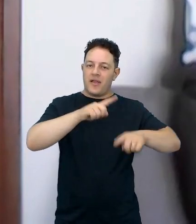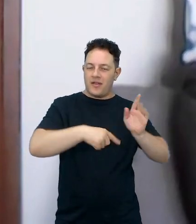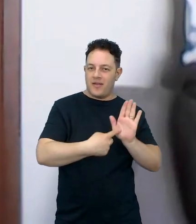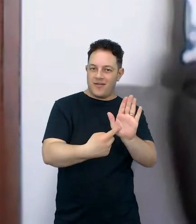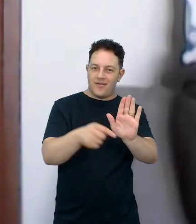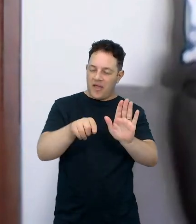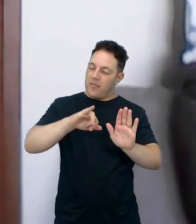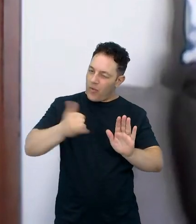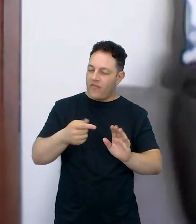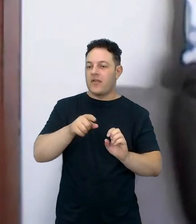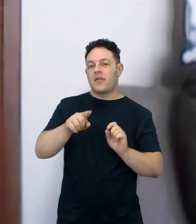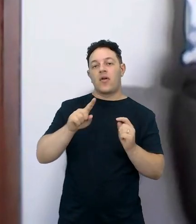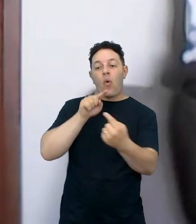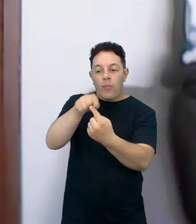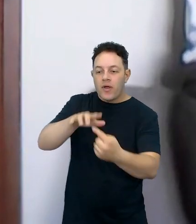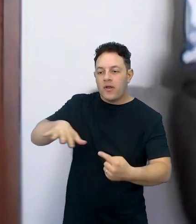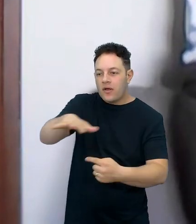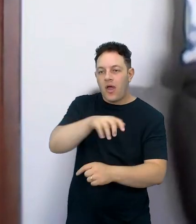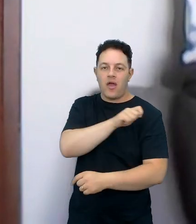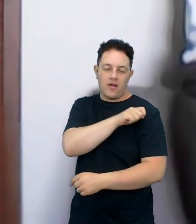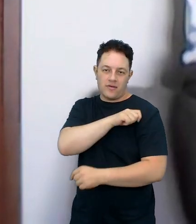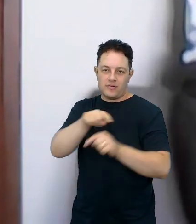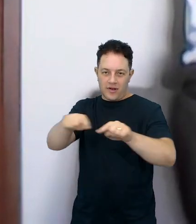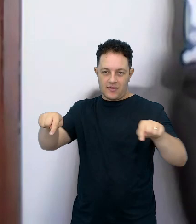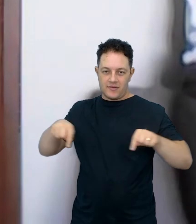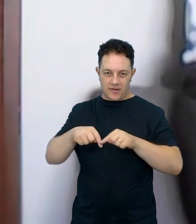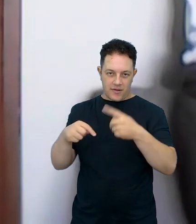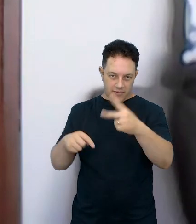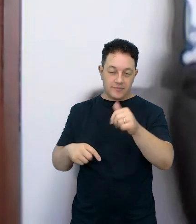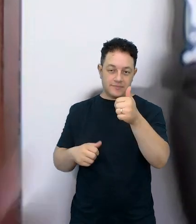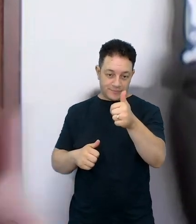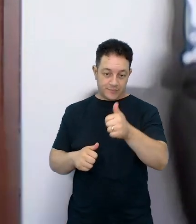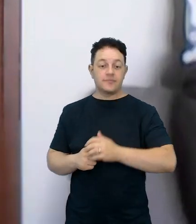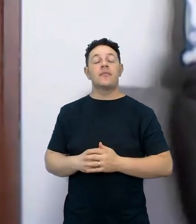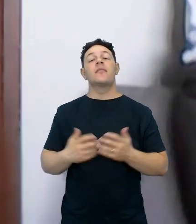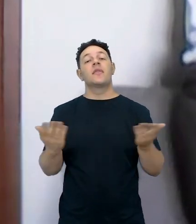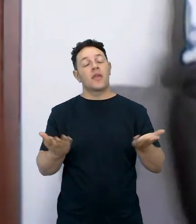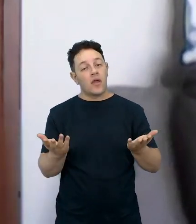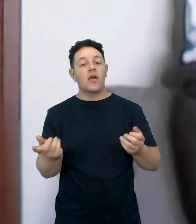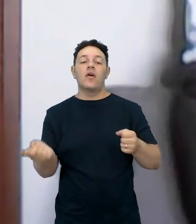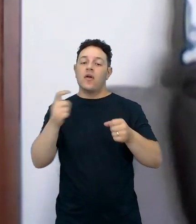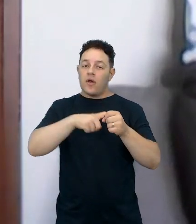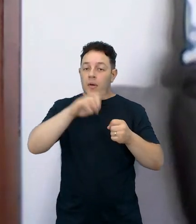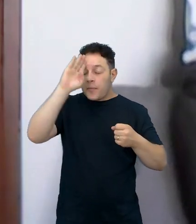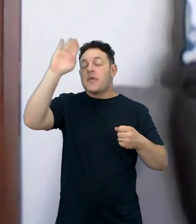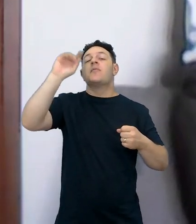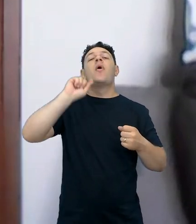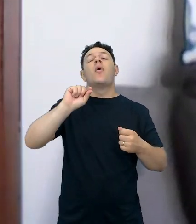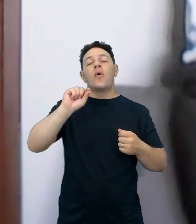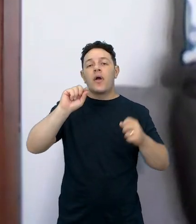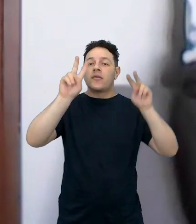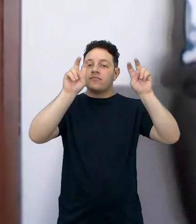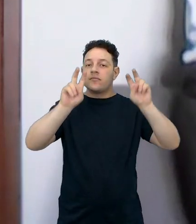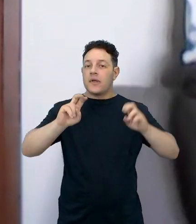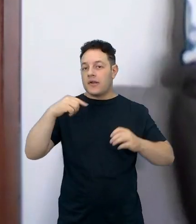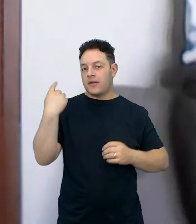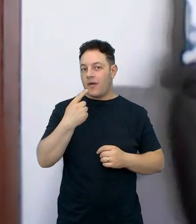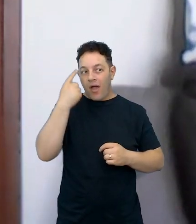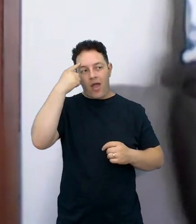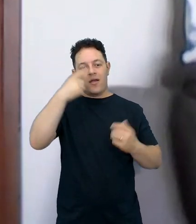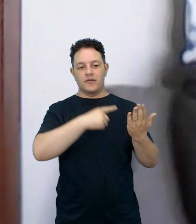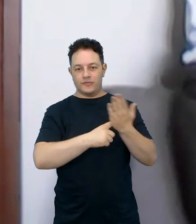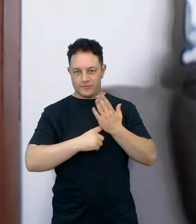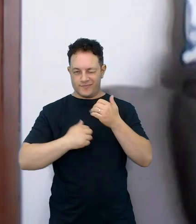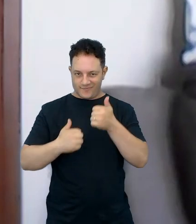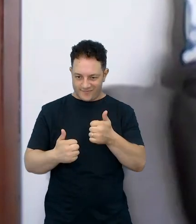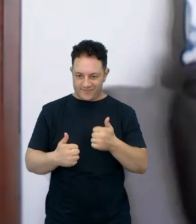Sempre. Nosso roteiro, o primeiro momento, nós vamos retomar, então, essas principais ideias do nosso roteiro formativo, tá